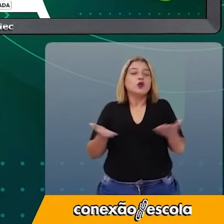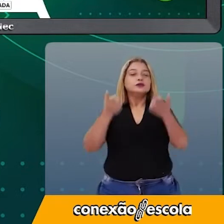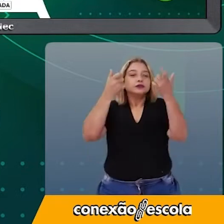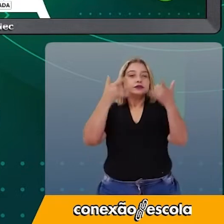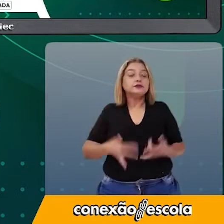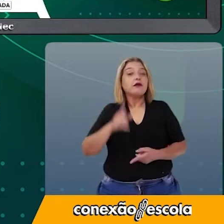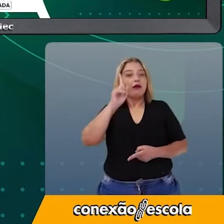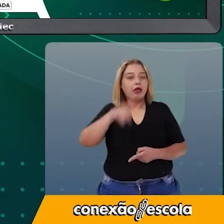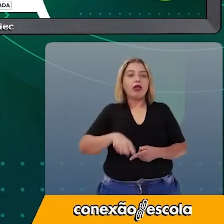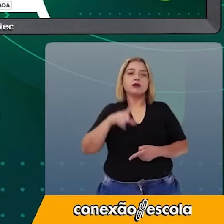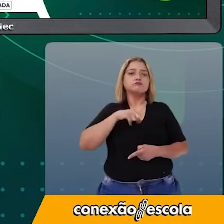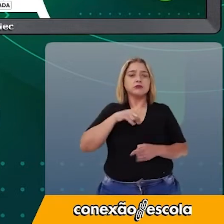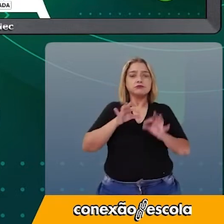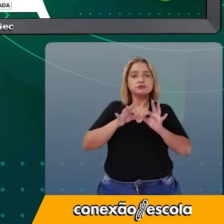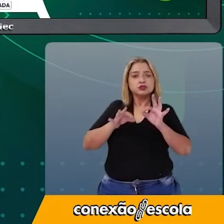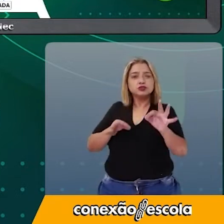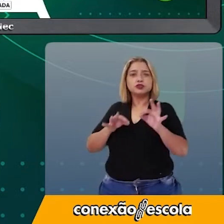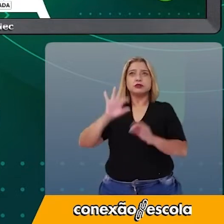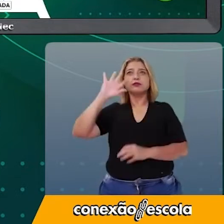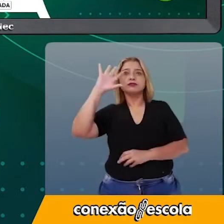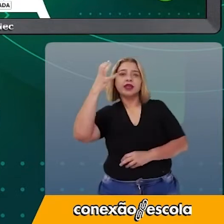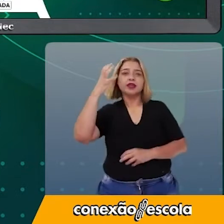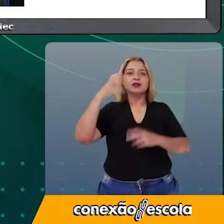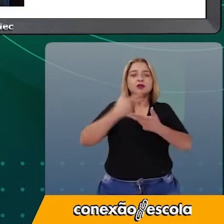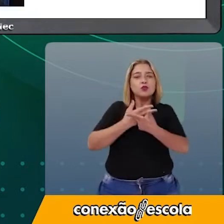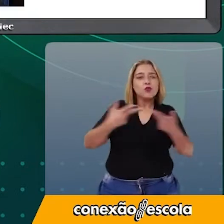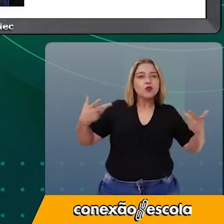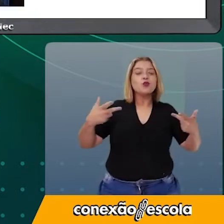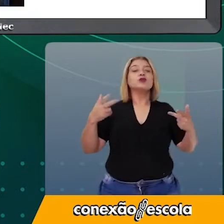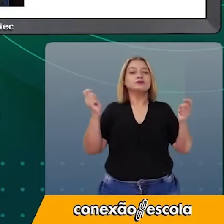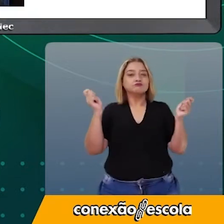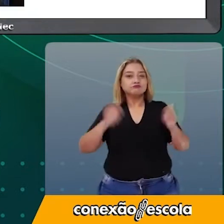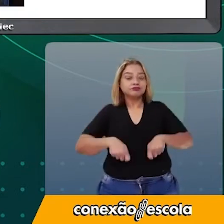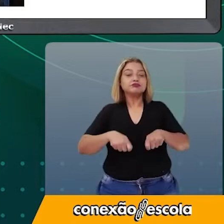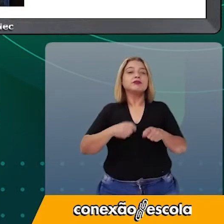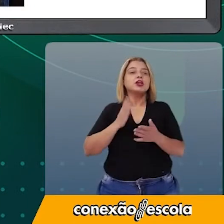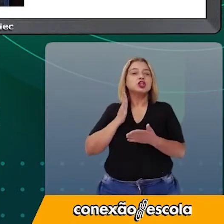sobre grandezas diretamente proporcionais.